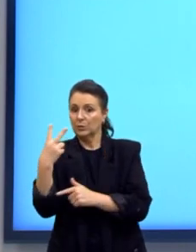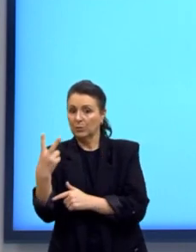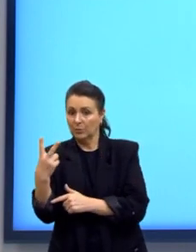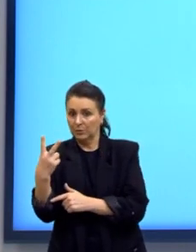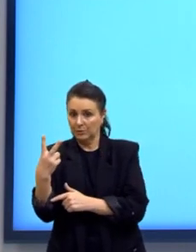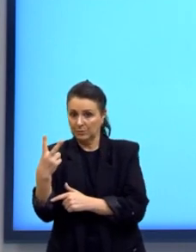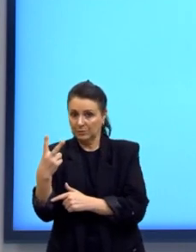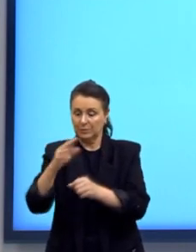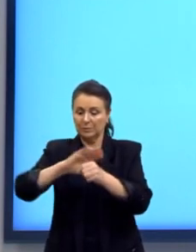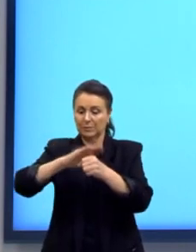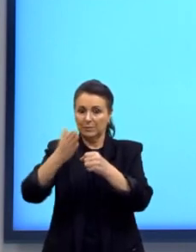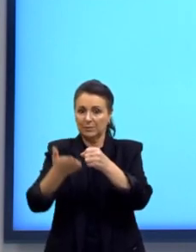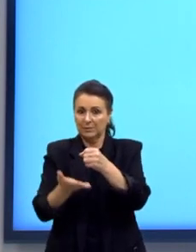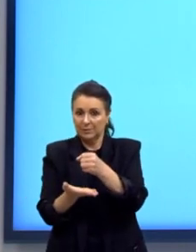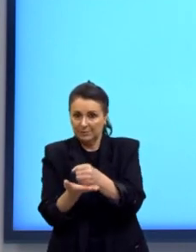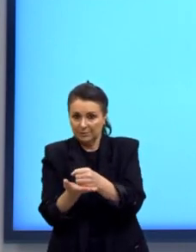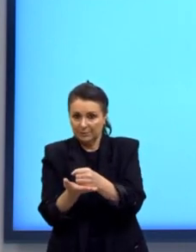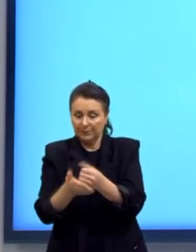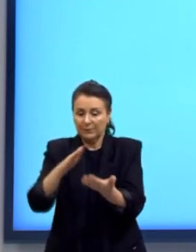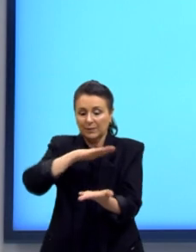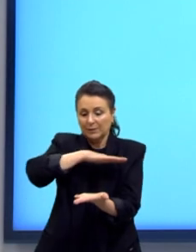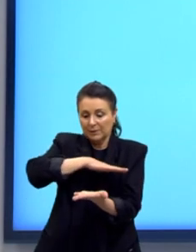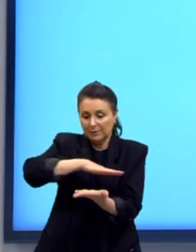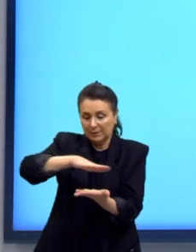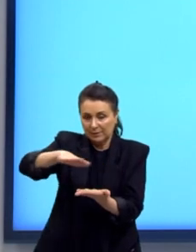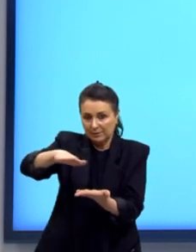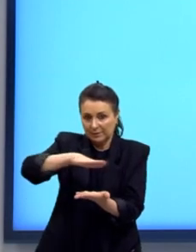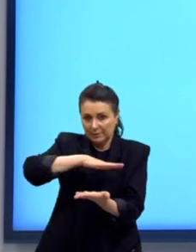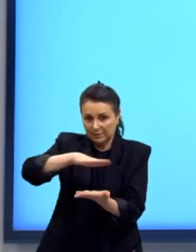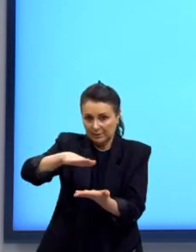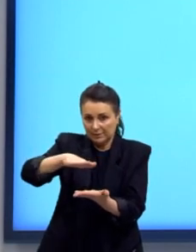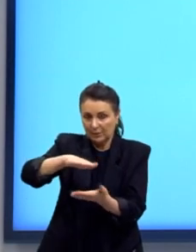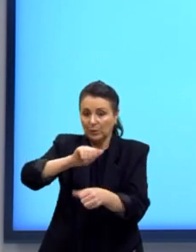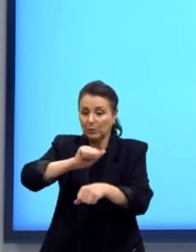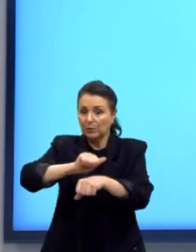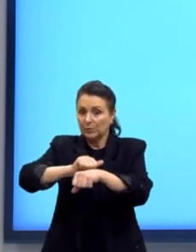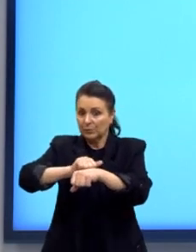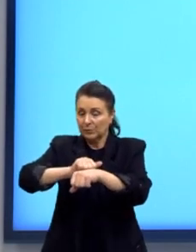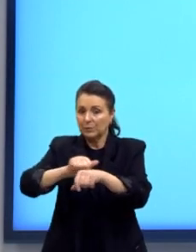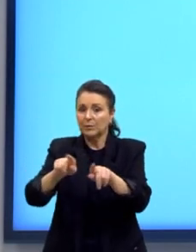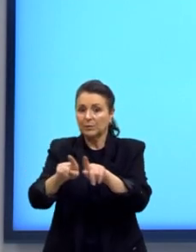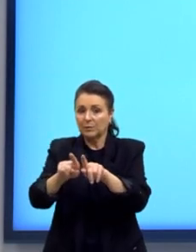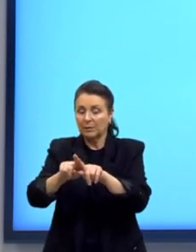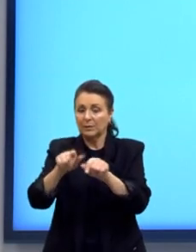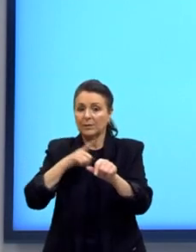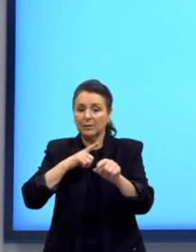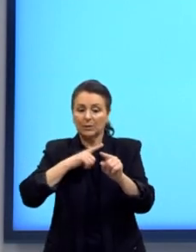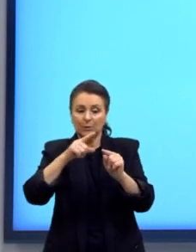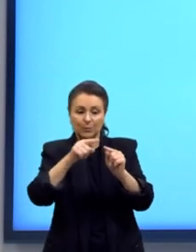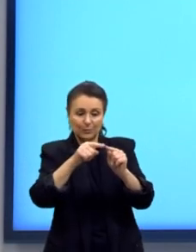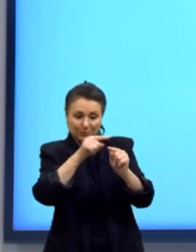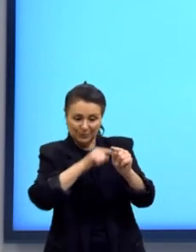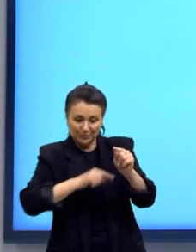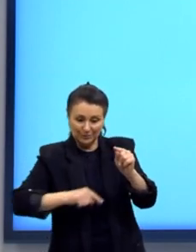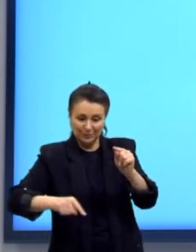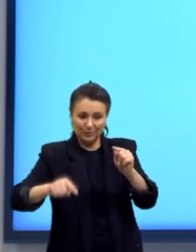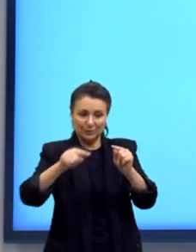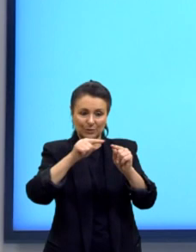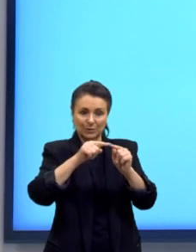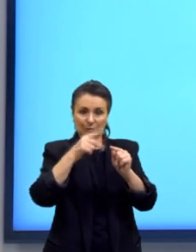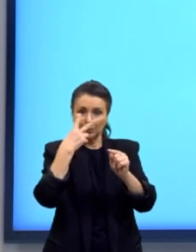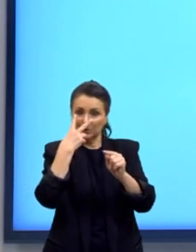além disso a intersecção do plano com o sólido forma também um círculo como a gente tem aqui